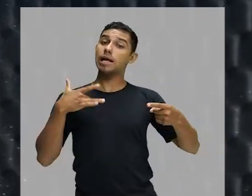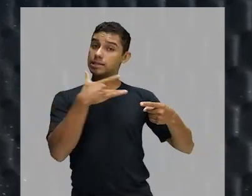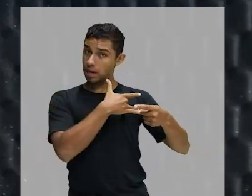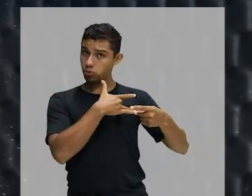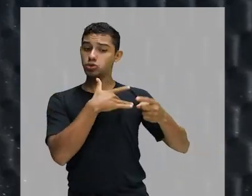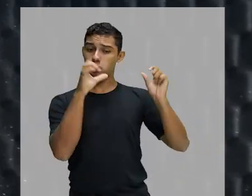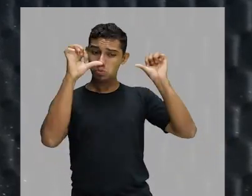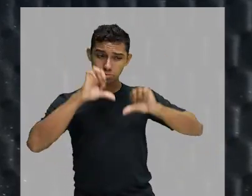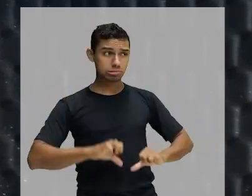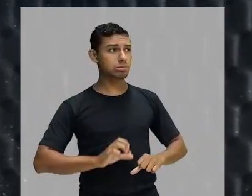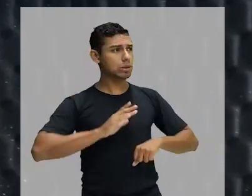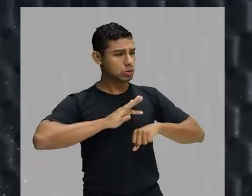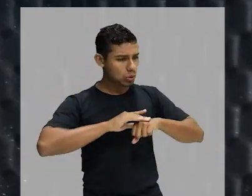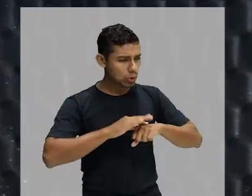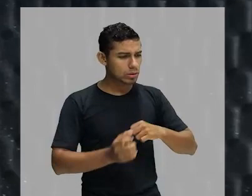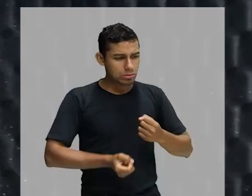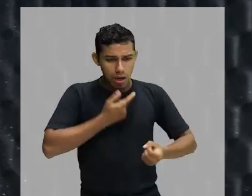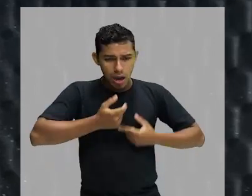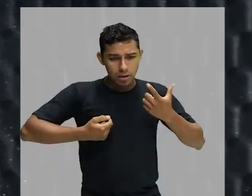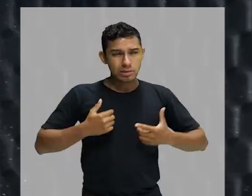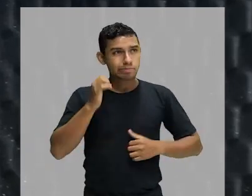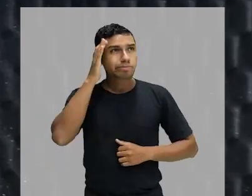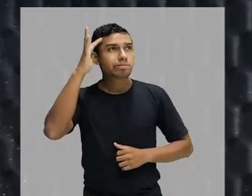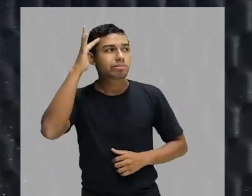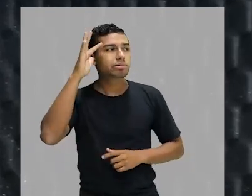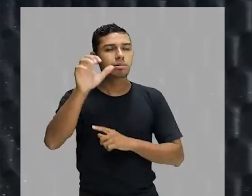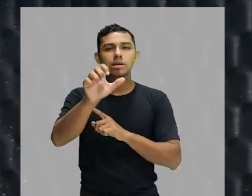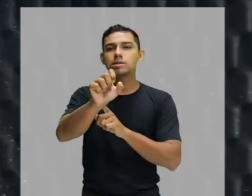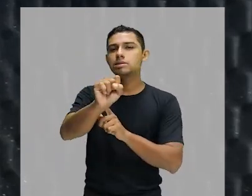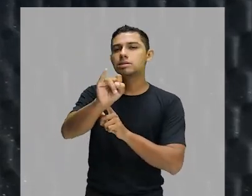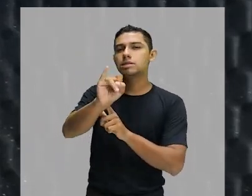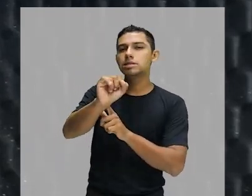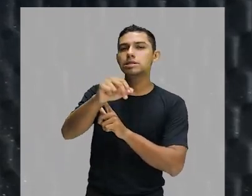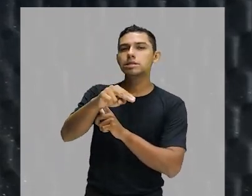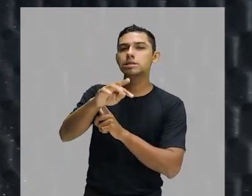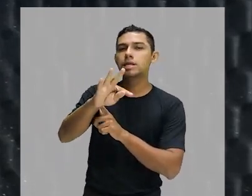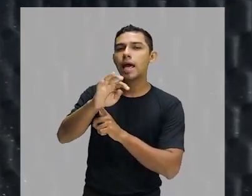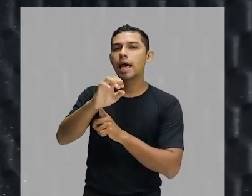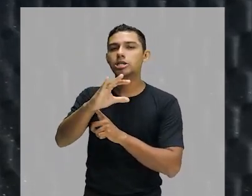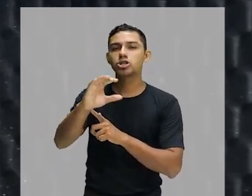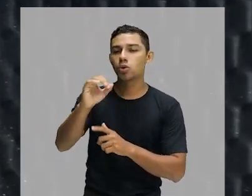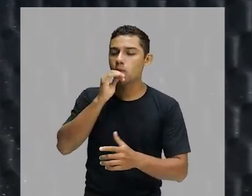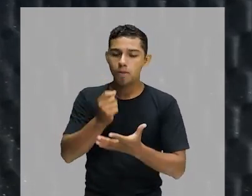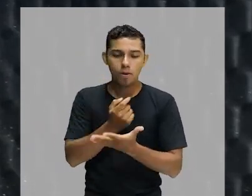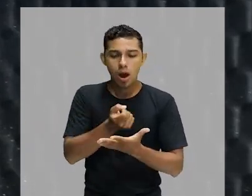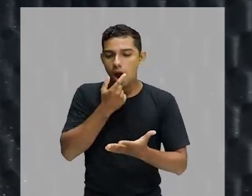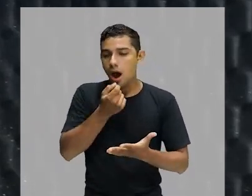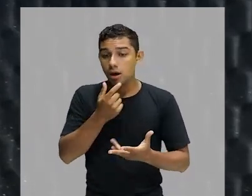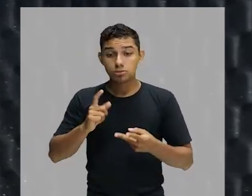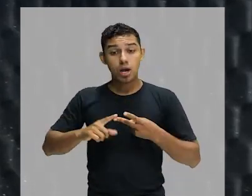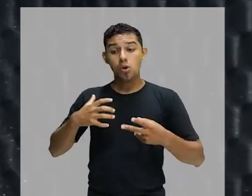pois ele vai estar ali aplicando algo sintético no seu organismo, então o organismo ele vai estar